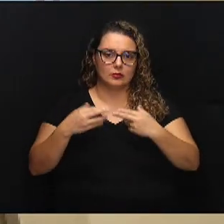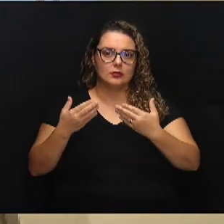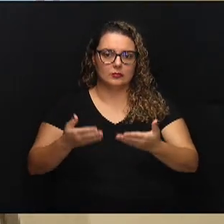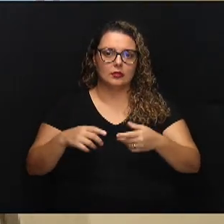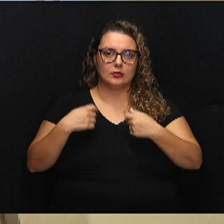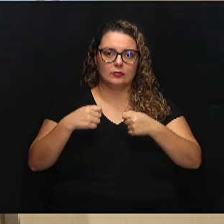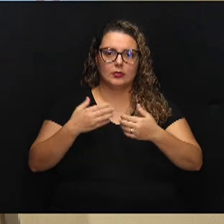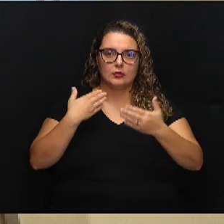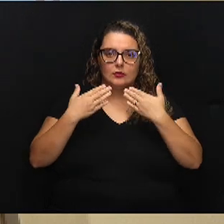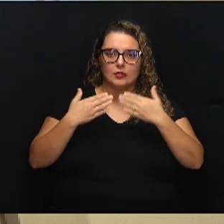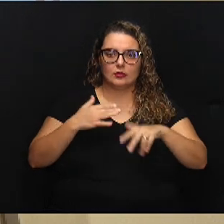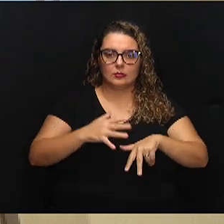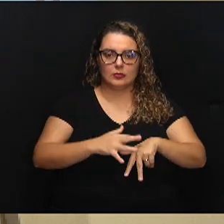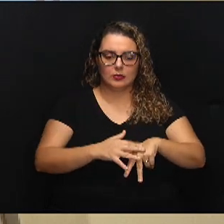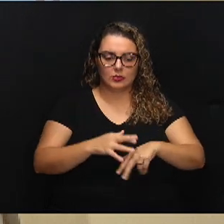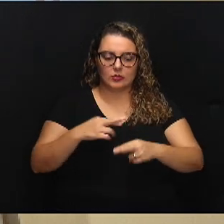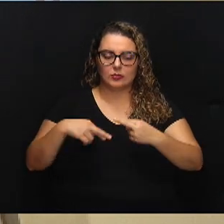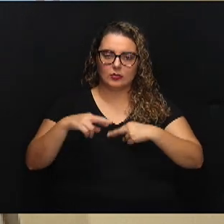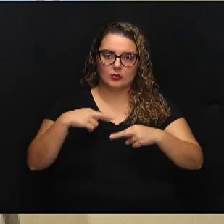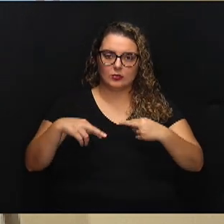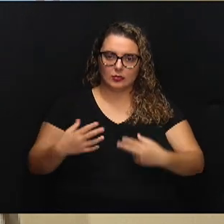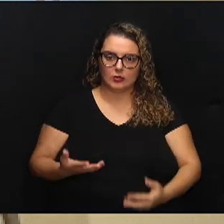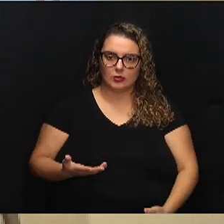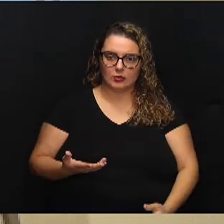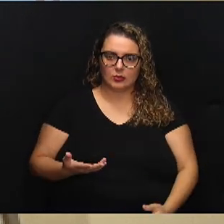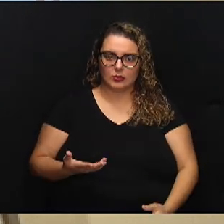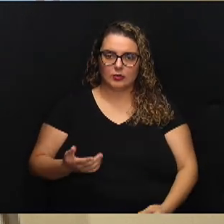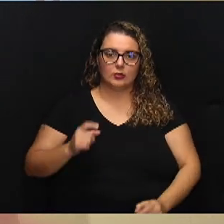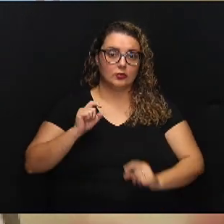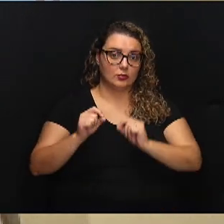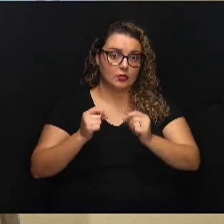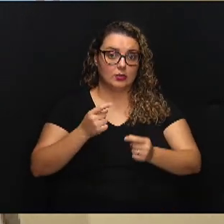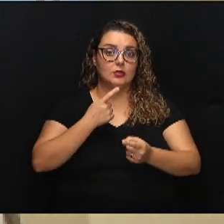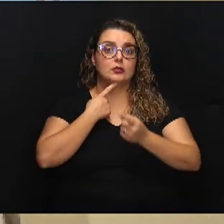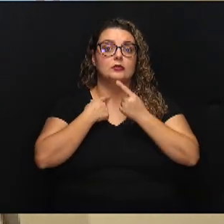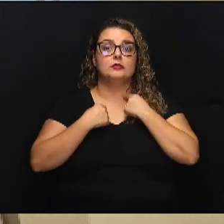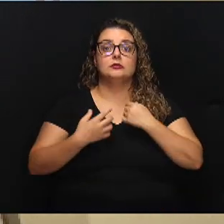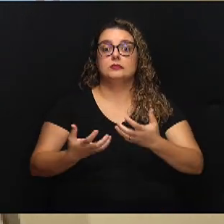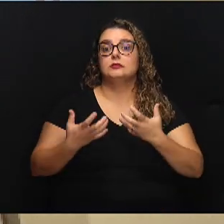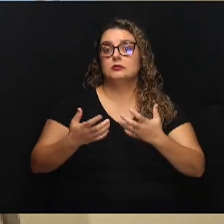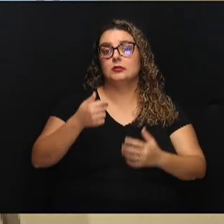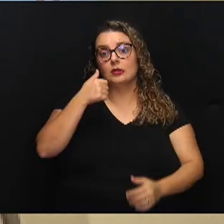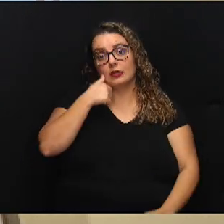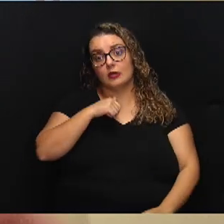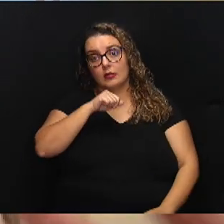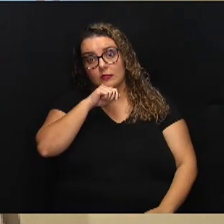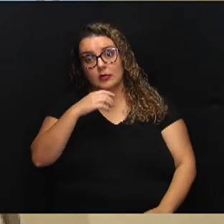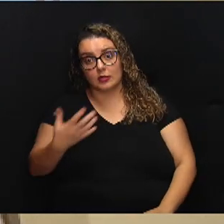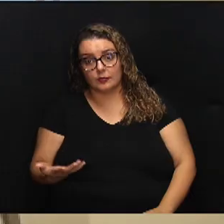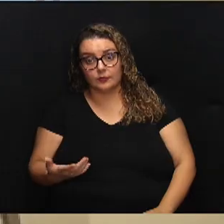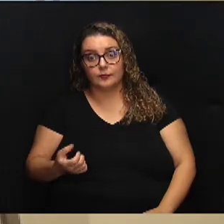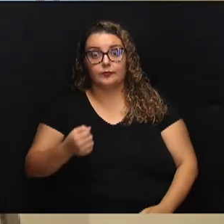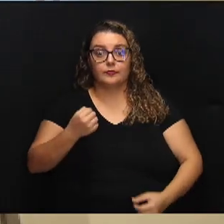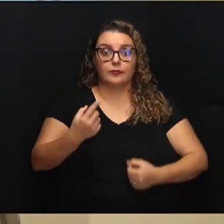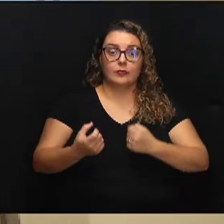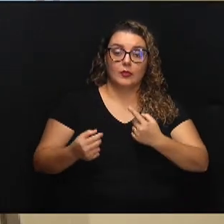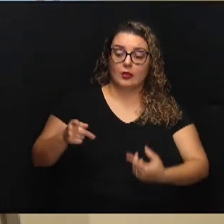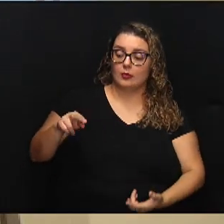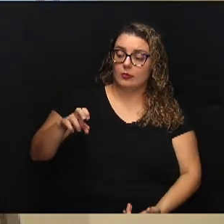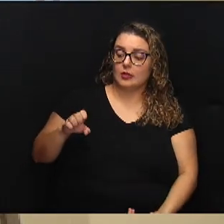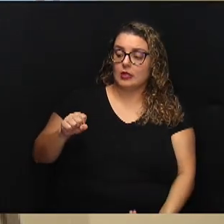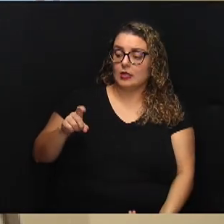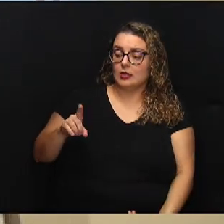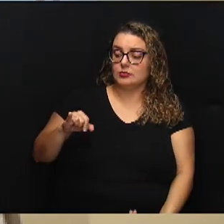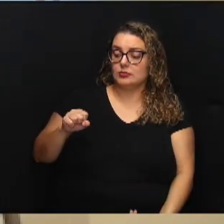preciso conversar com a minha paciente com relação ao que ela deseja, se ela quer ser mãe, se ela tem alguma predisposição